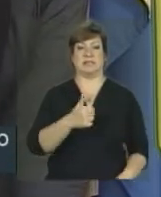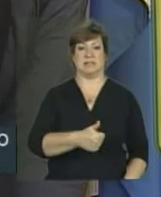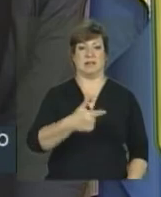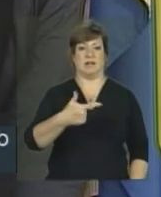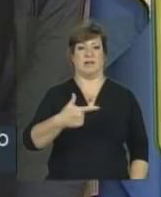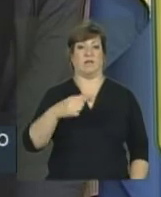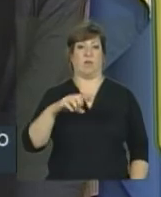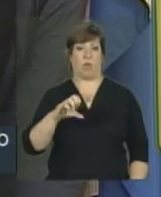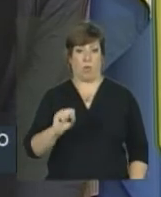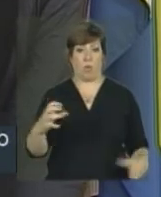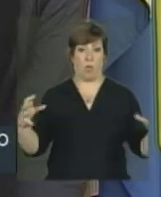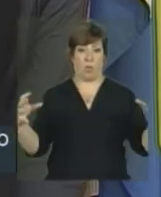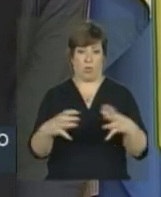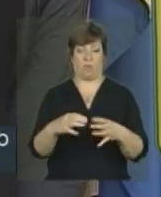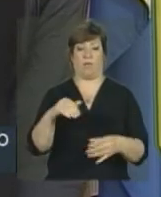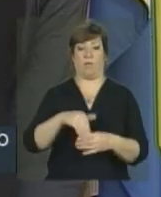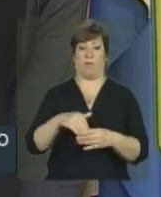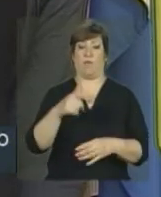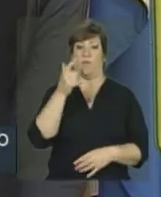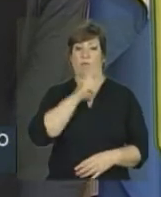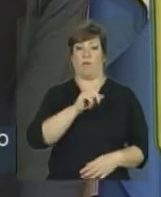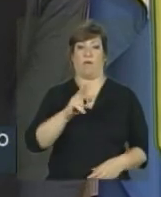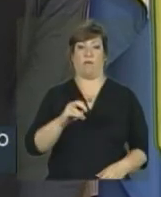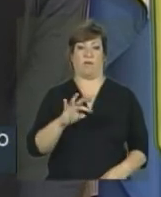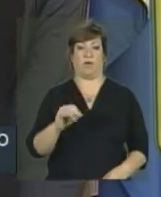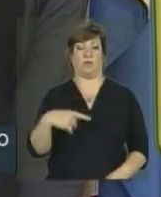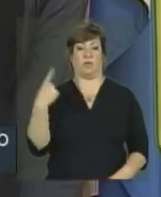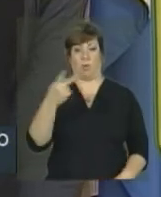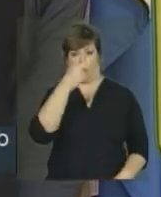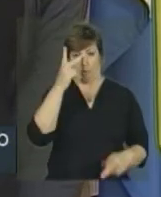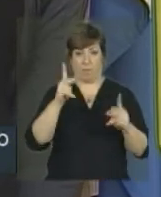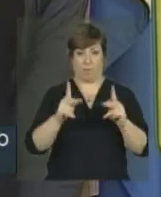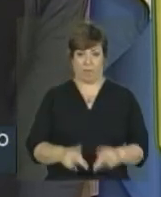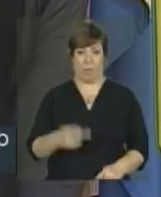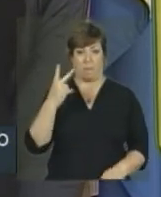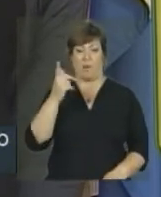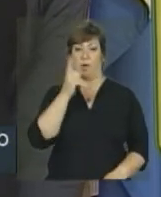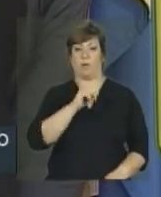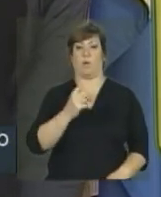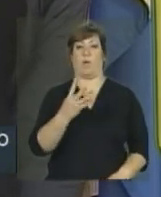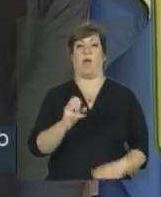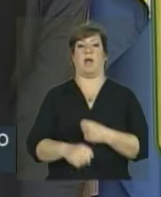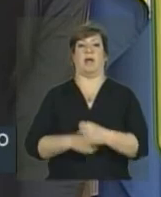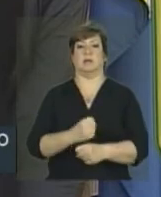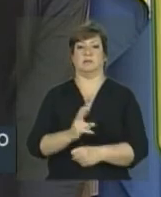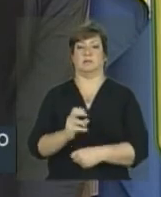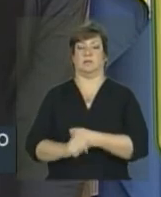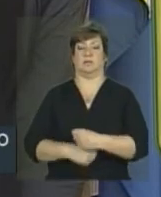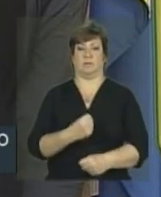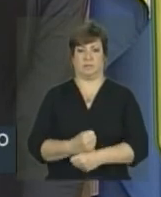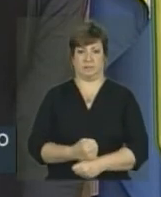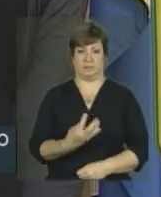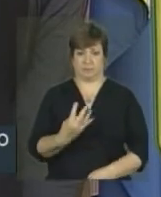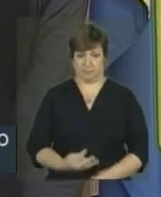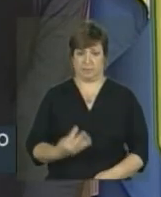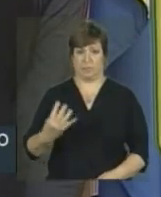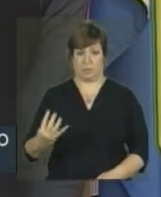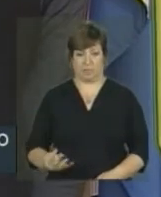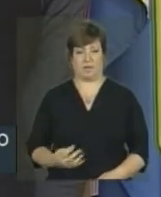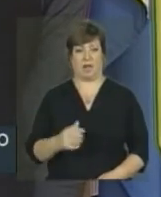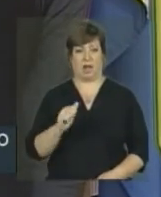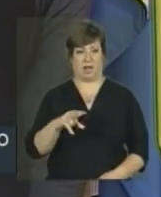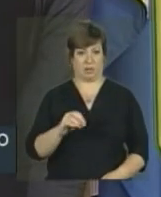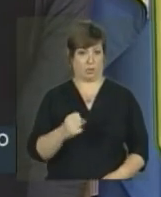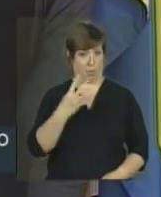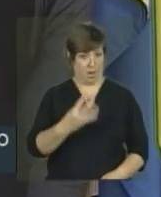128 membros eleitos por voto popular para mandato de 4 anos. É uma das nações